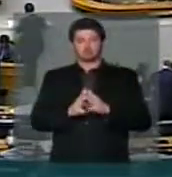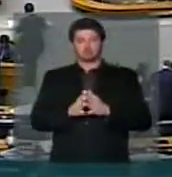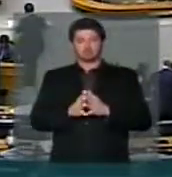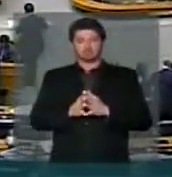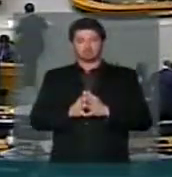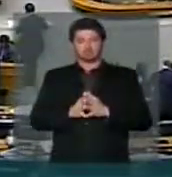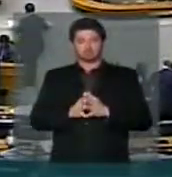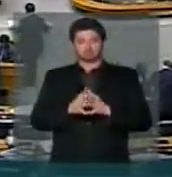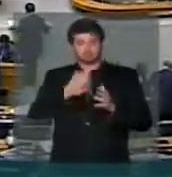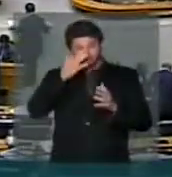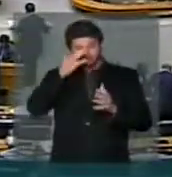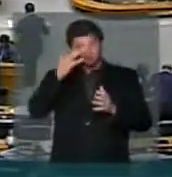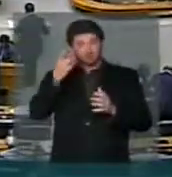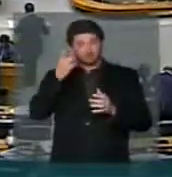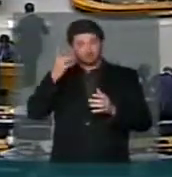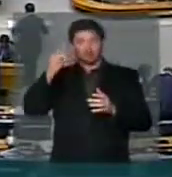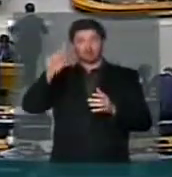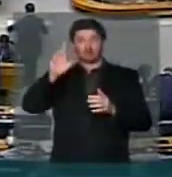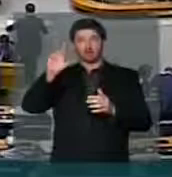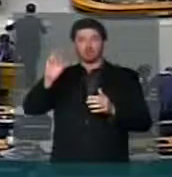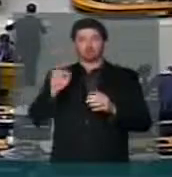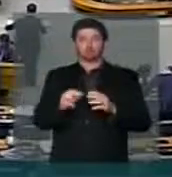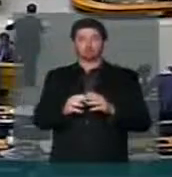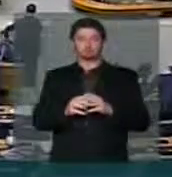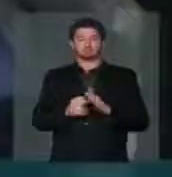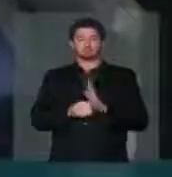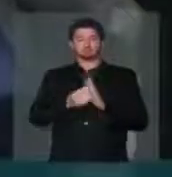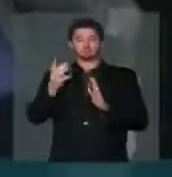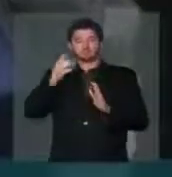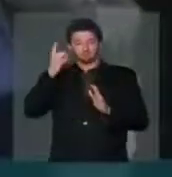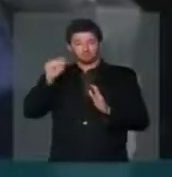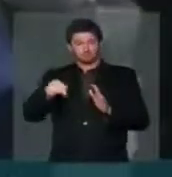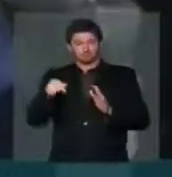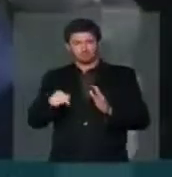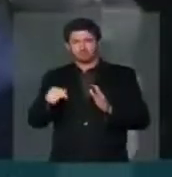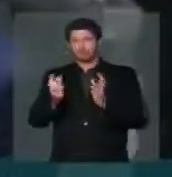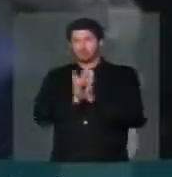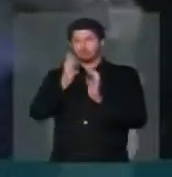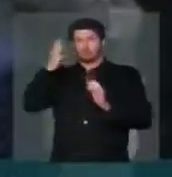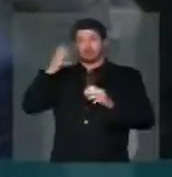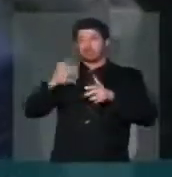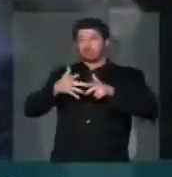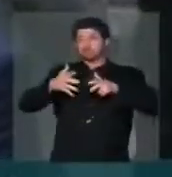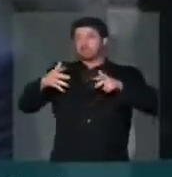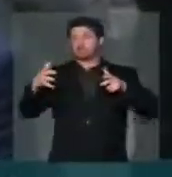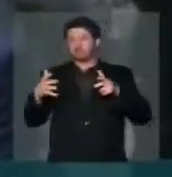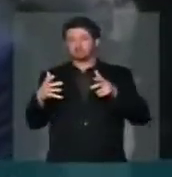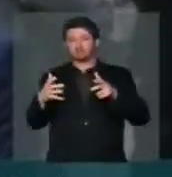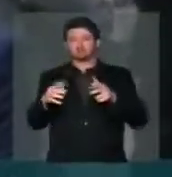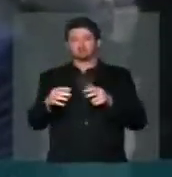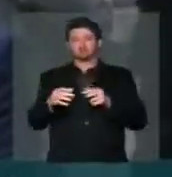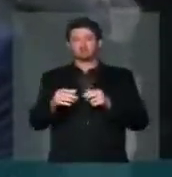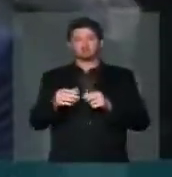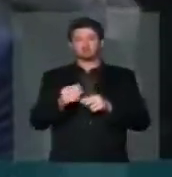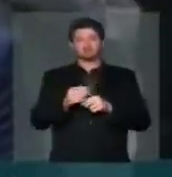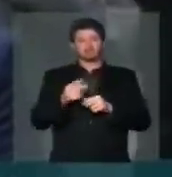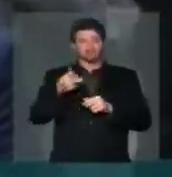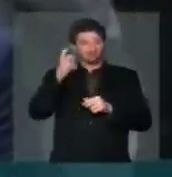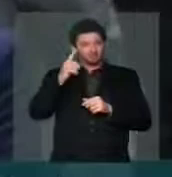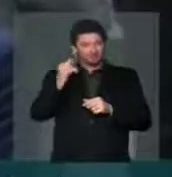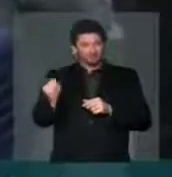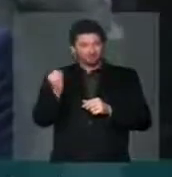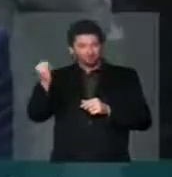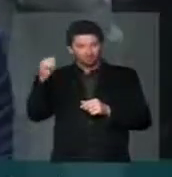televisão. Deputado Marcelo Aro. Muitos deputados aqui de grandes partidos não estão vendo a